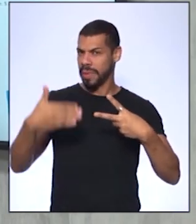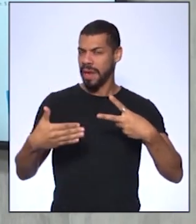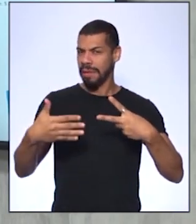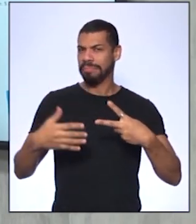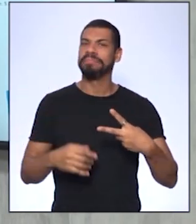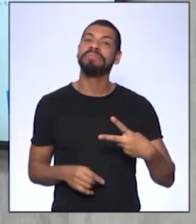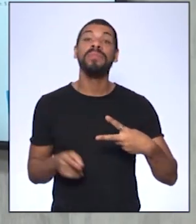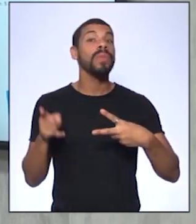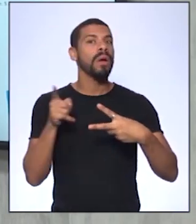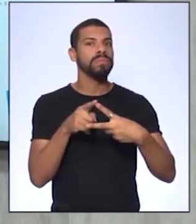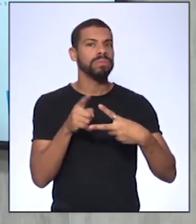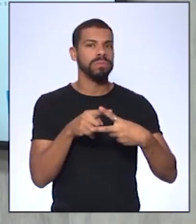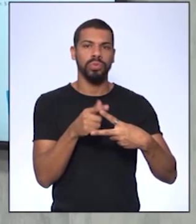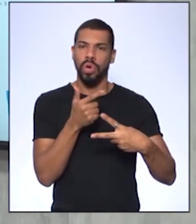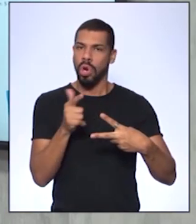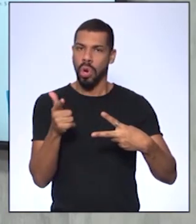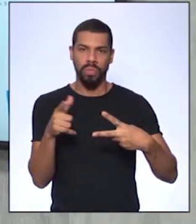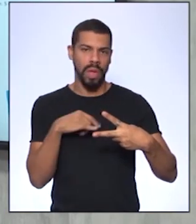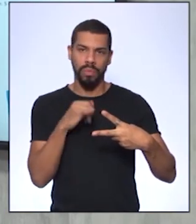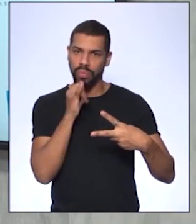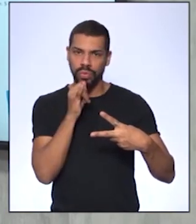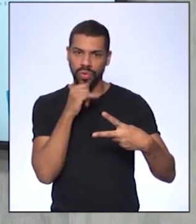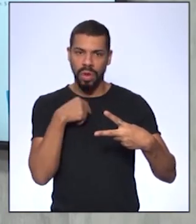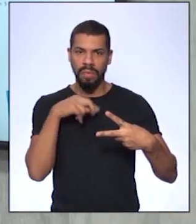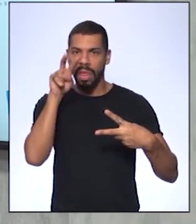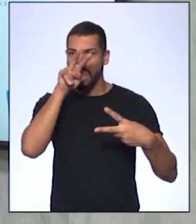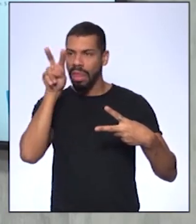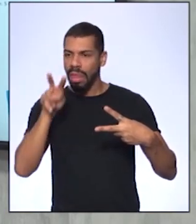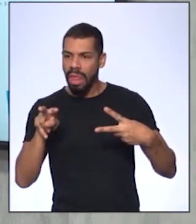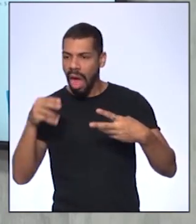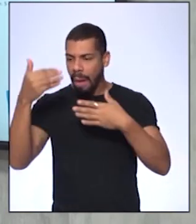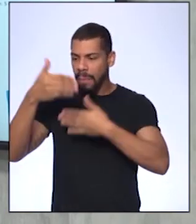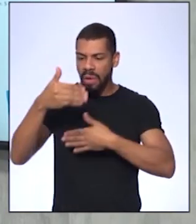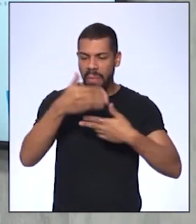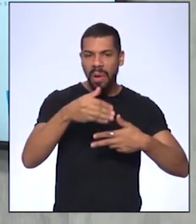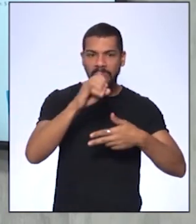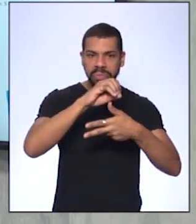frisar. Não existe a possibilidade de você passar pela prova do